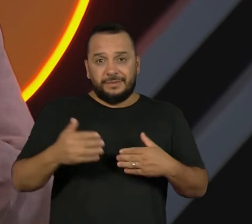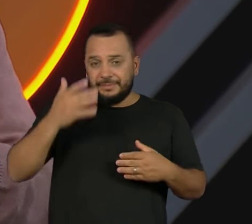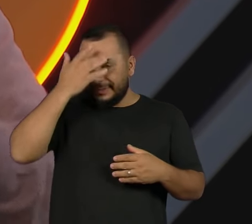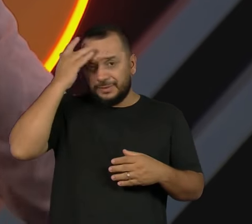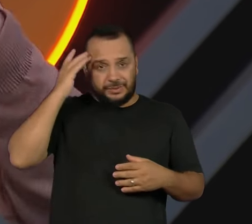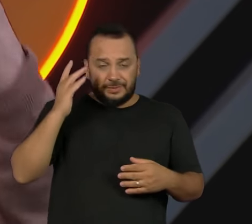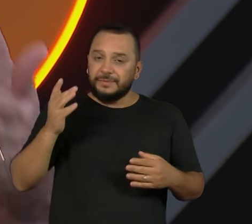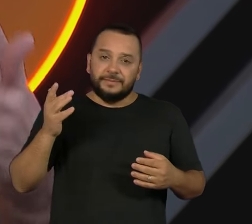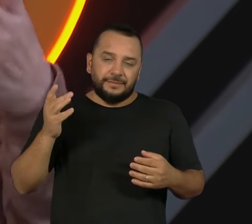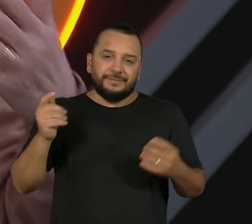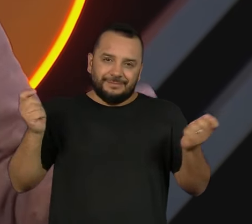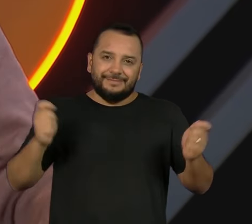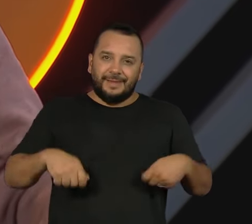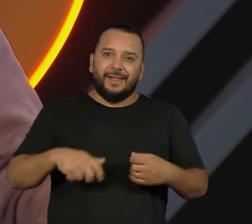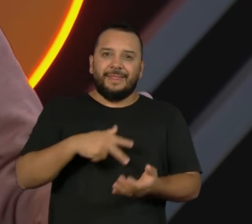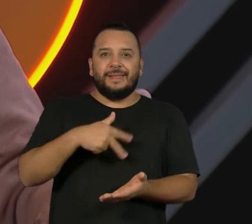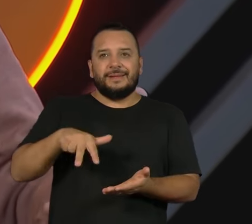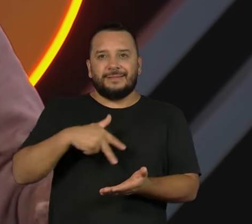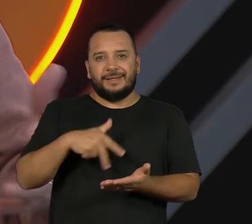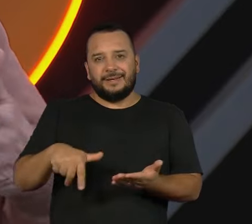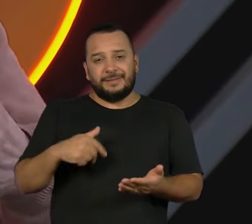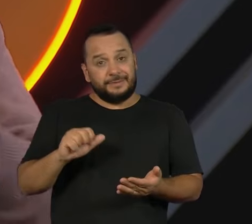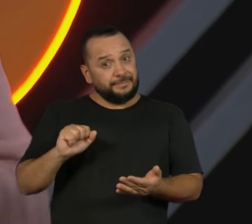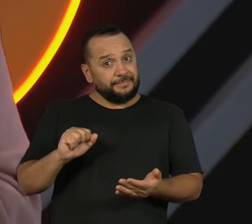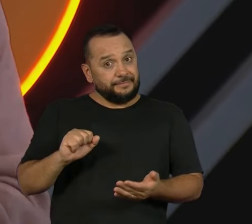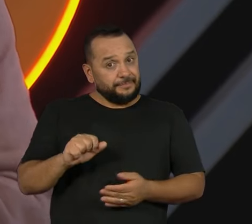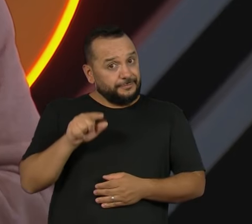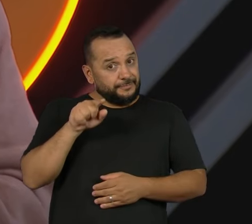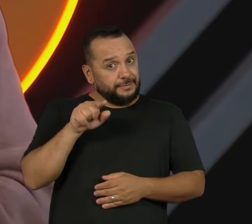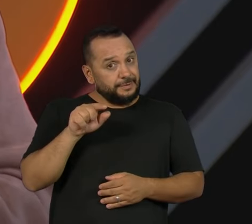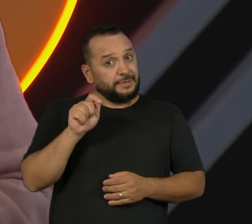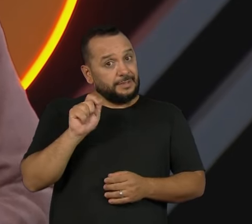pode começar a dançar, quem